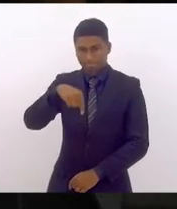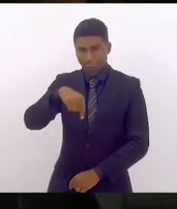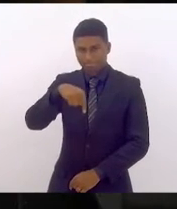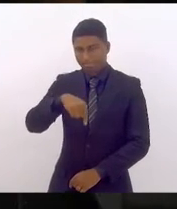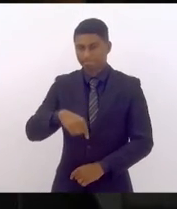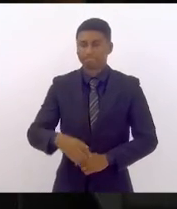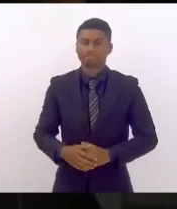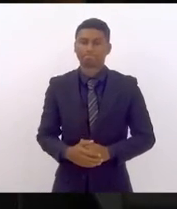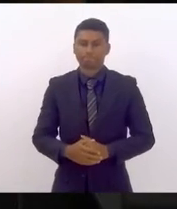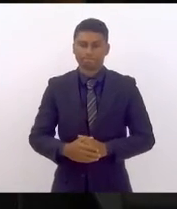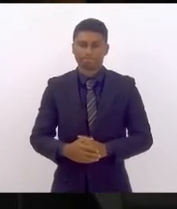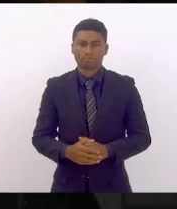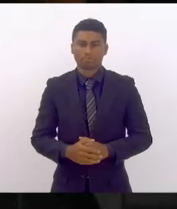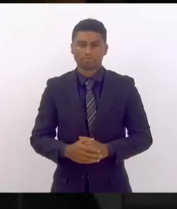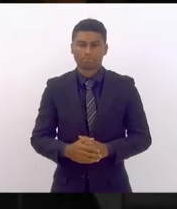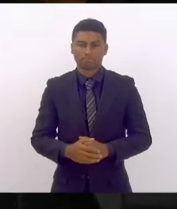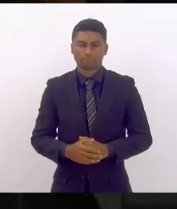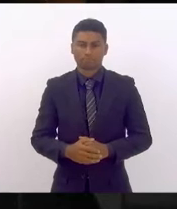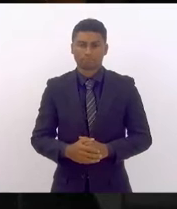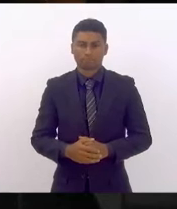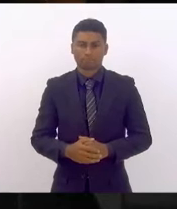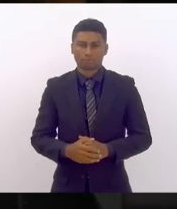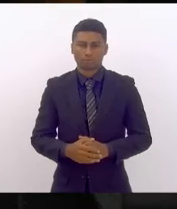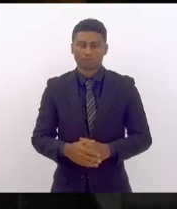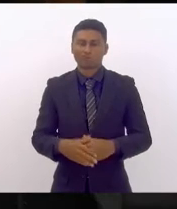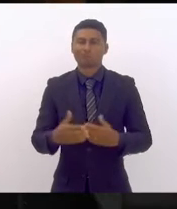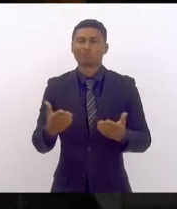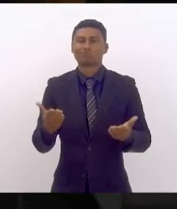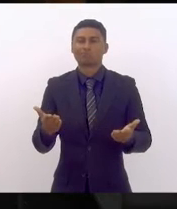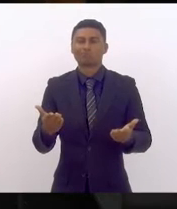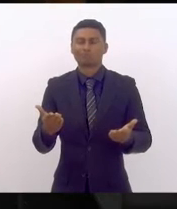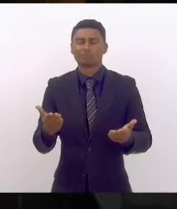vista comportamental